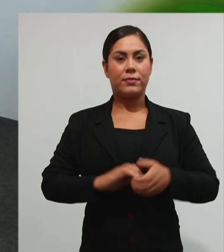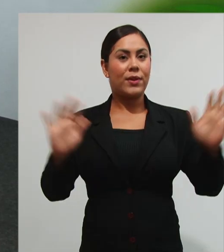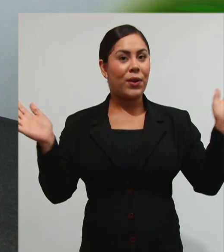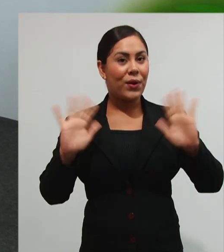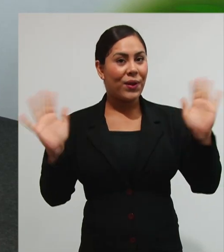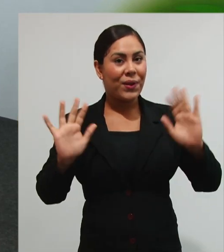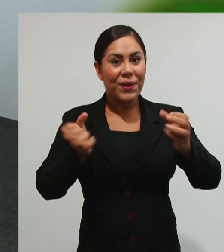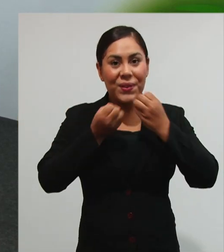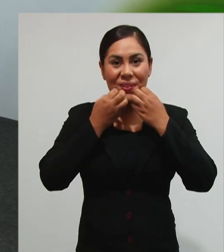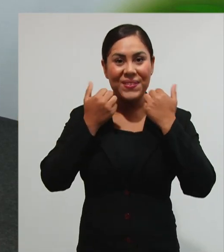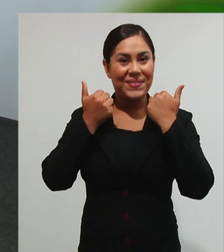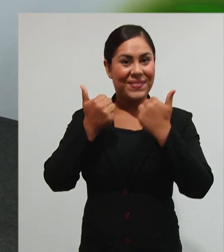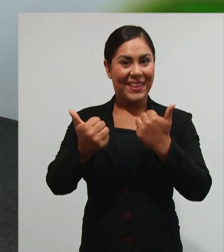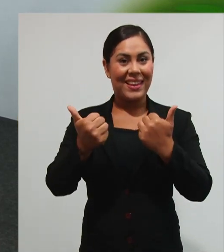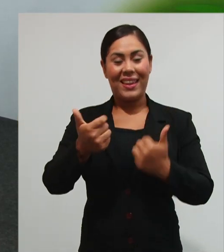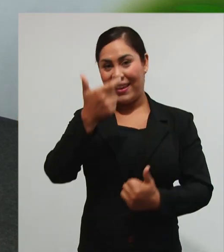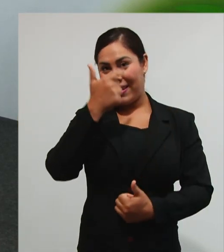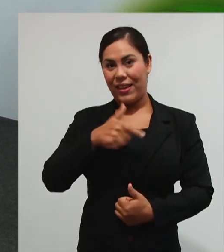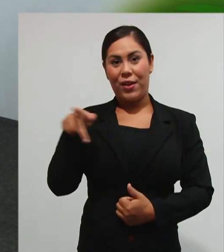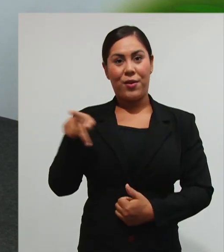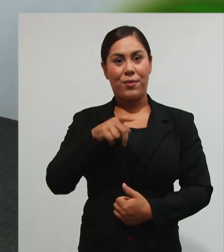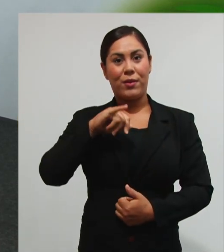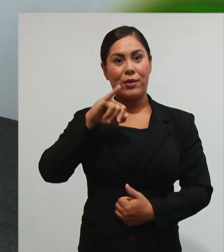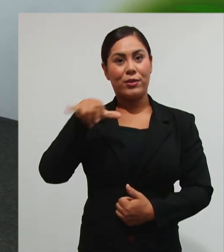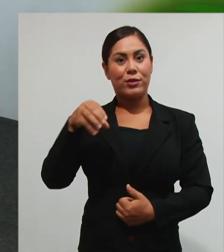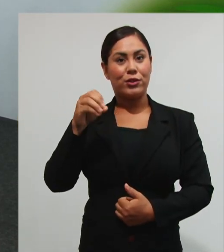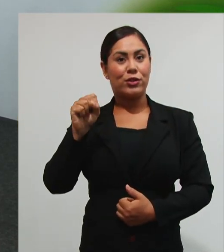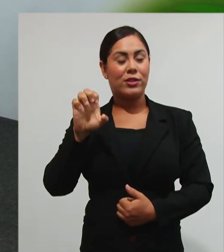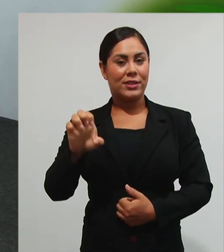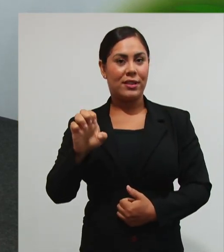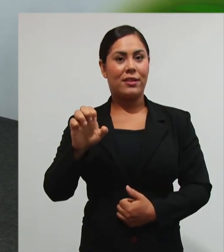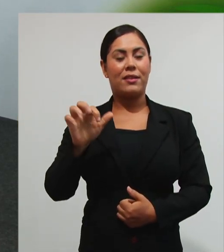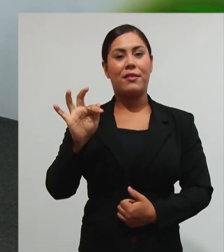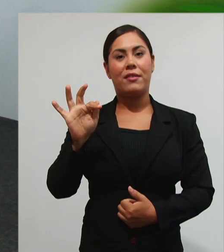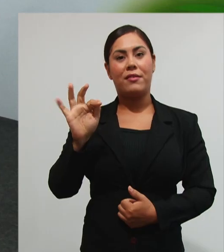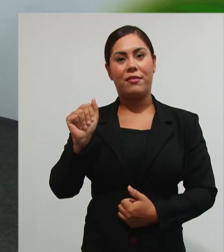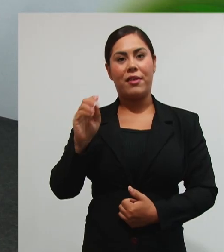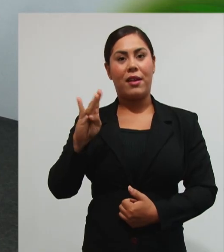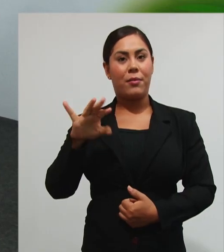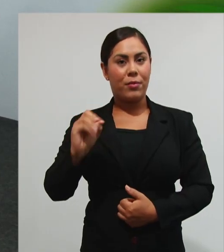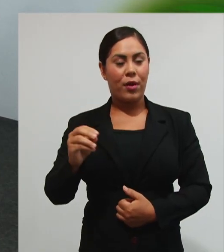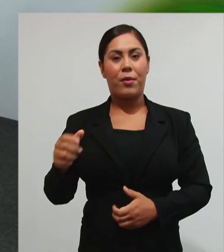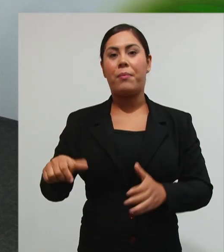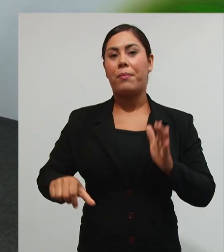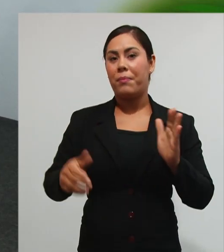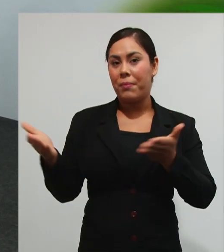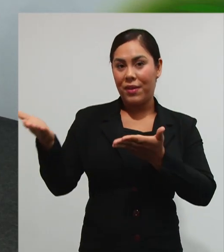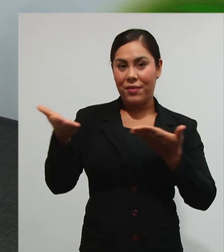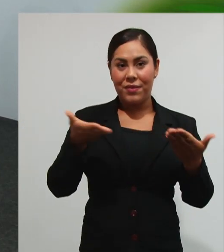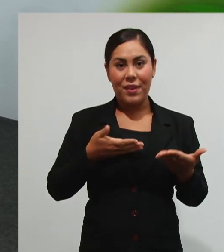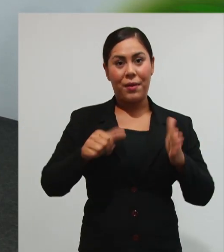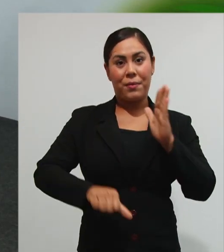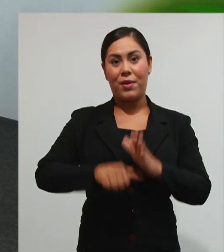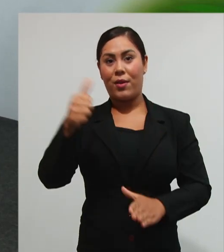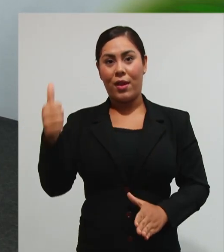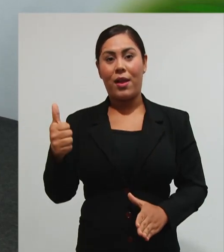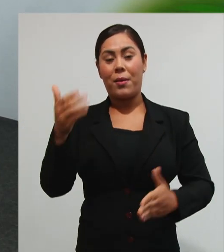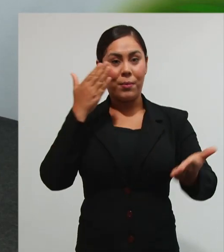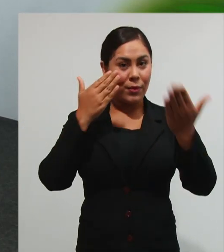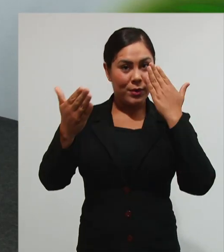Olá, tudo bem? Eu sou o professor José Fábio e bem-vindos a mais uma aula da disciplina Psicologia